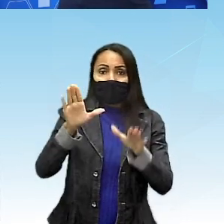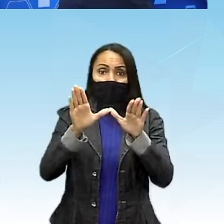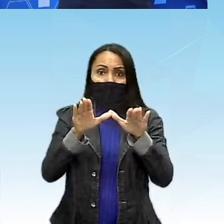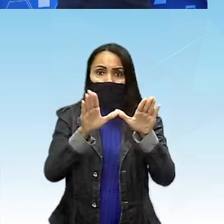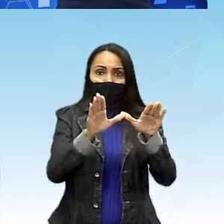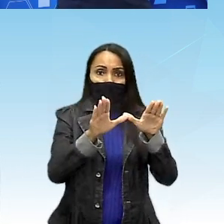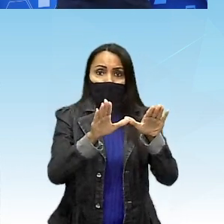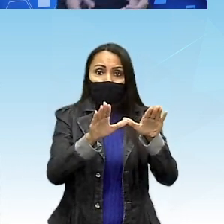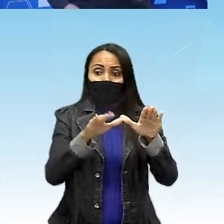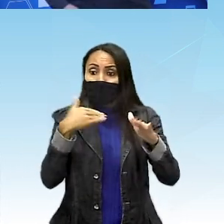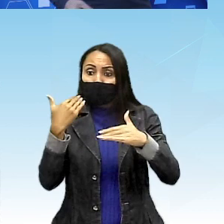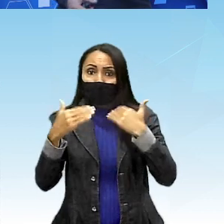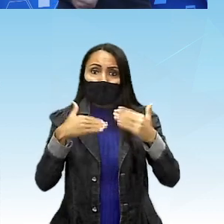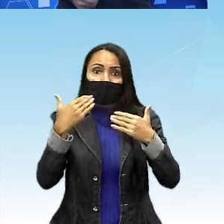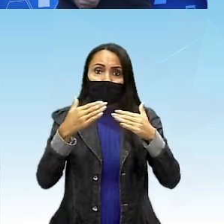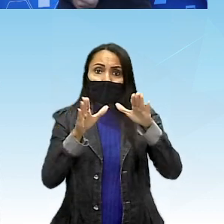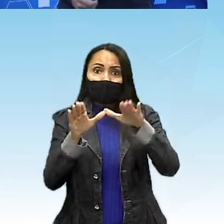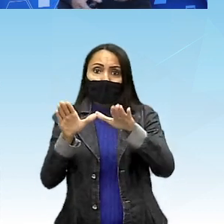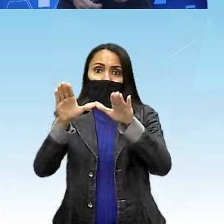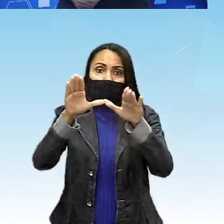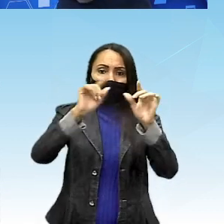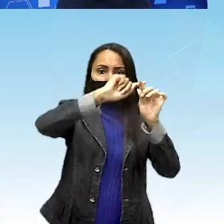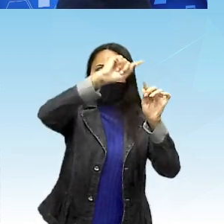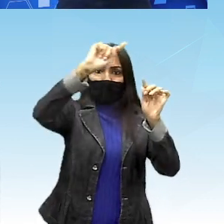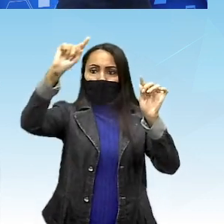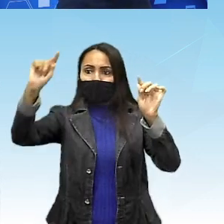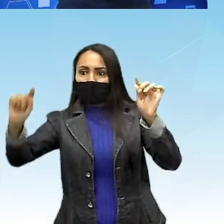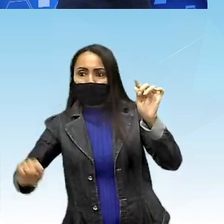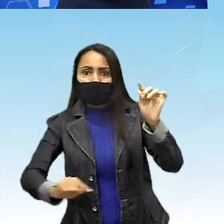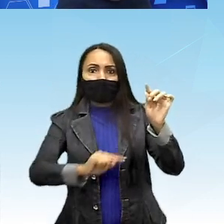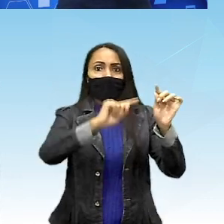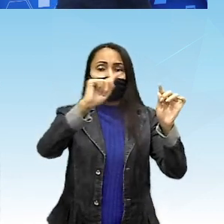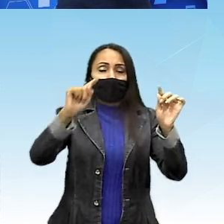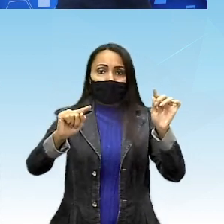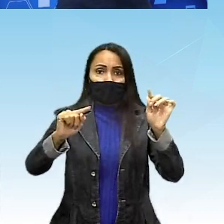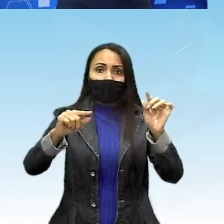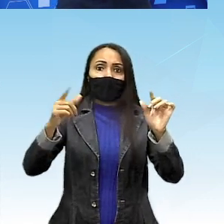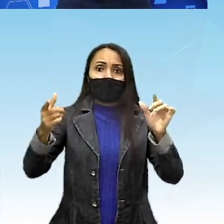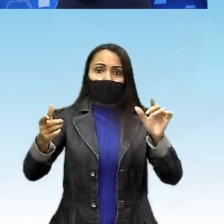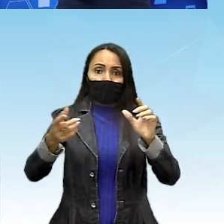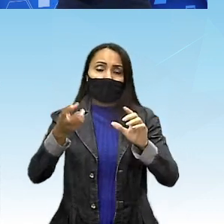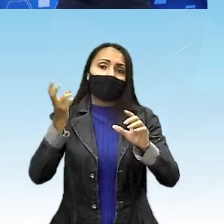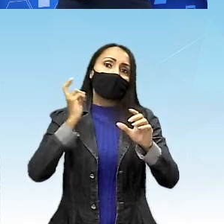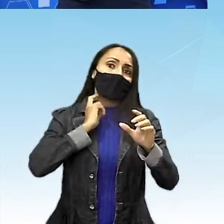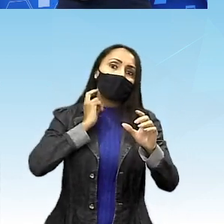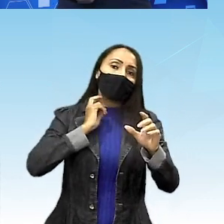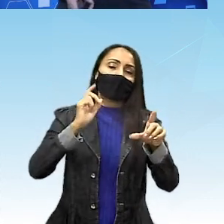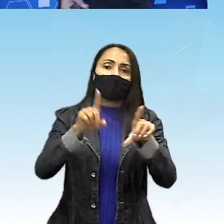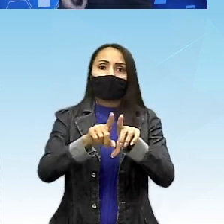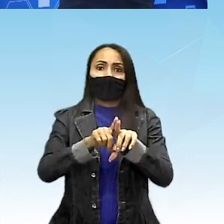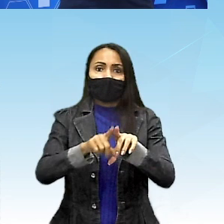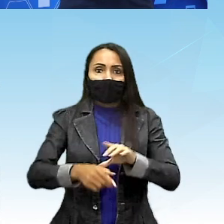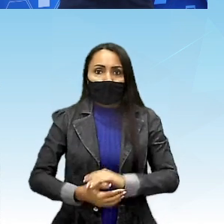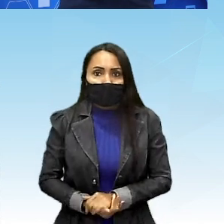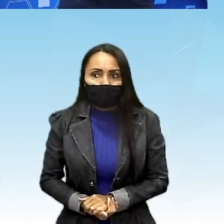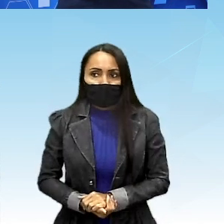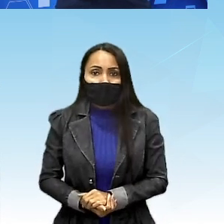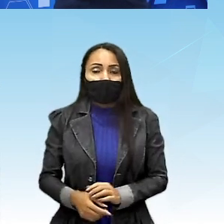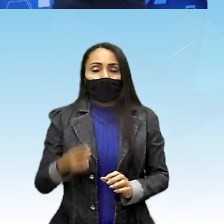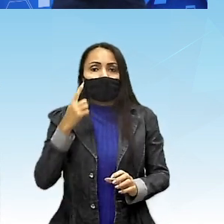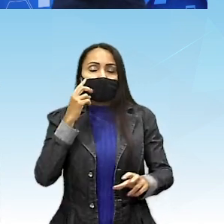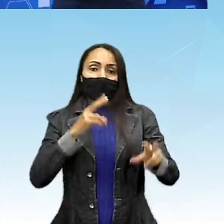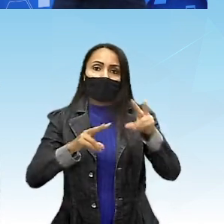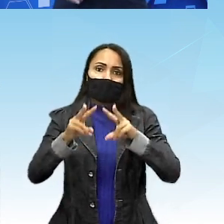de pássaros que passam e morcegos do campo eletromagnético que são atraídos das pás, tá? Por isso que você vai ver